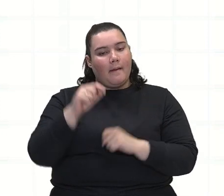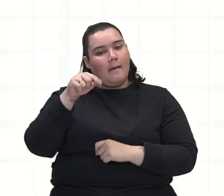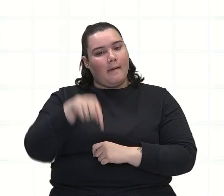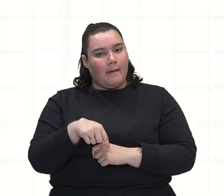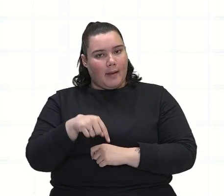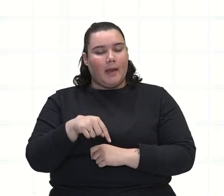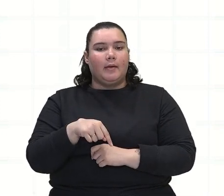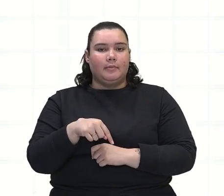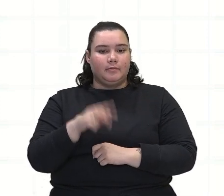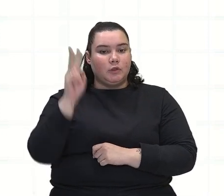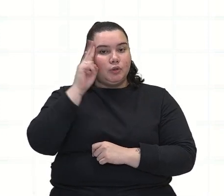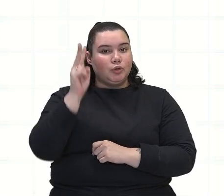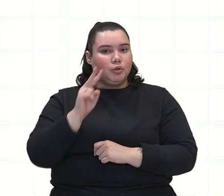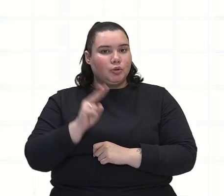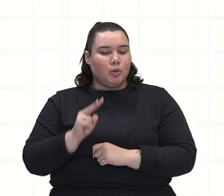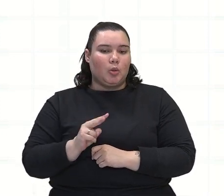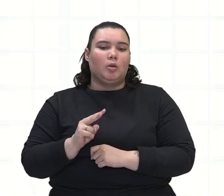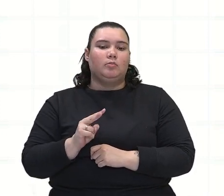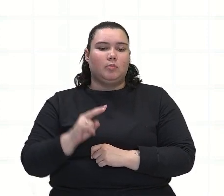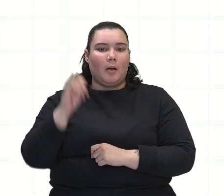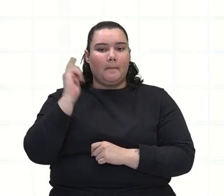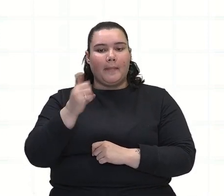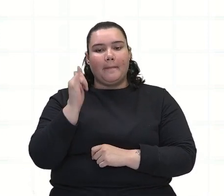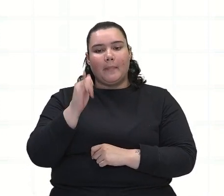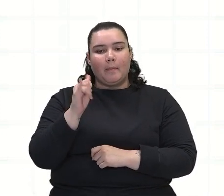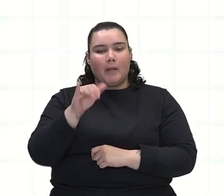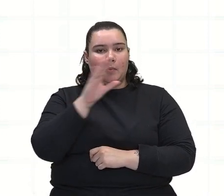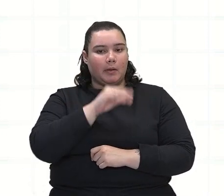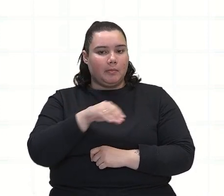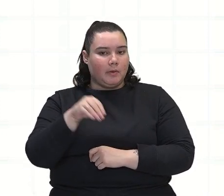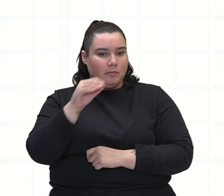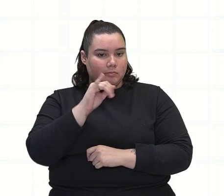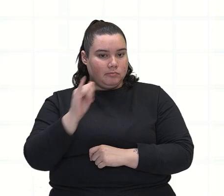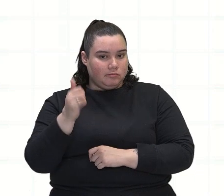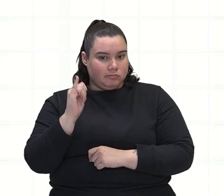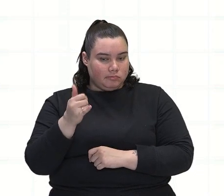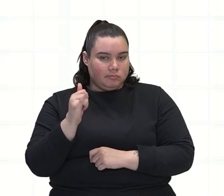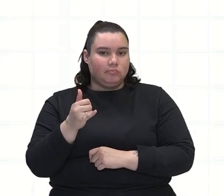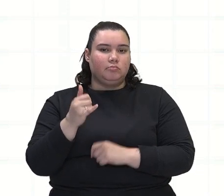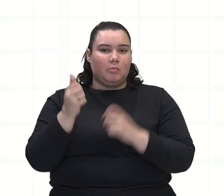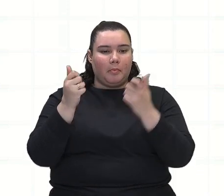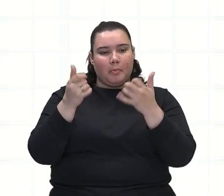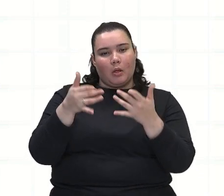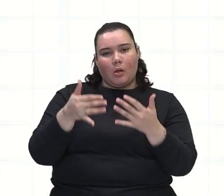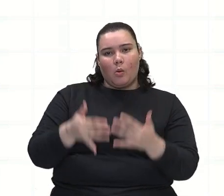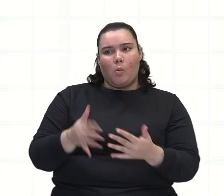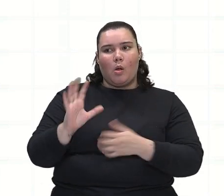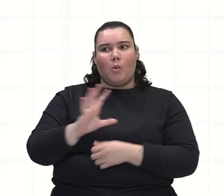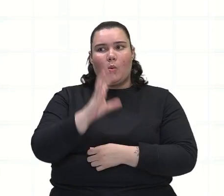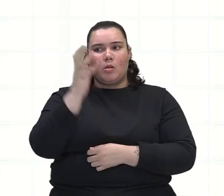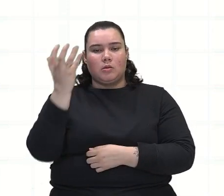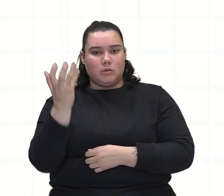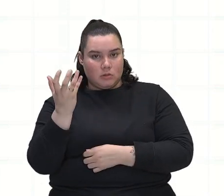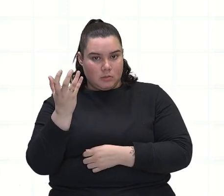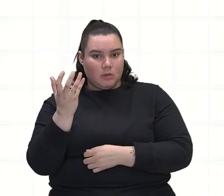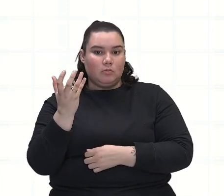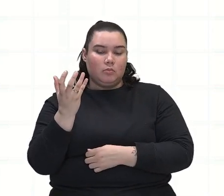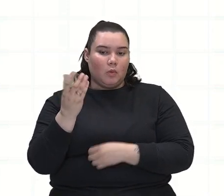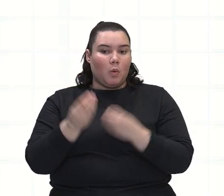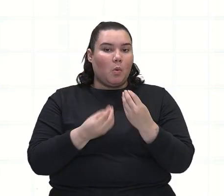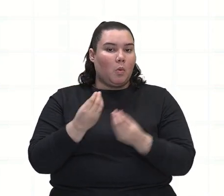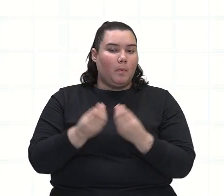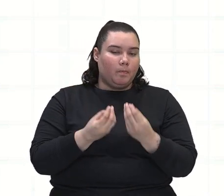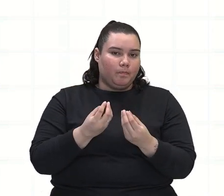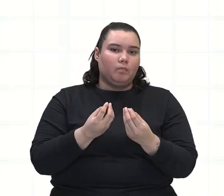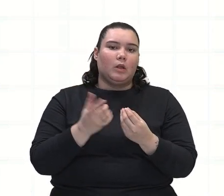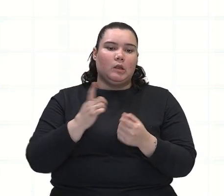intencionalidade, contar, narrar uma história, relatar um fato, um evento. De que maneira?